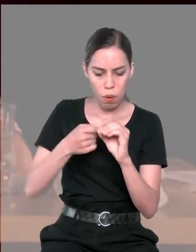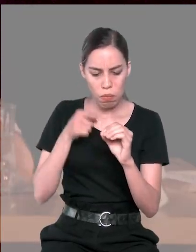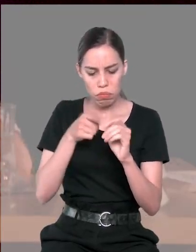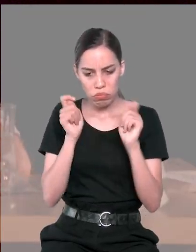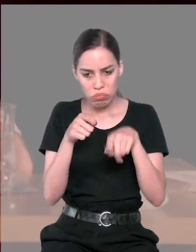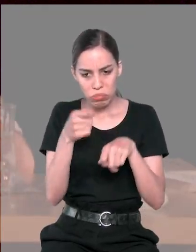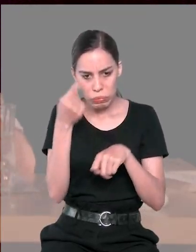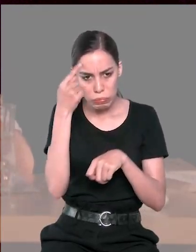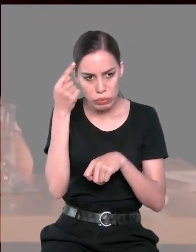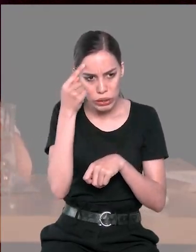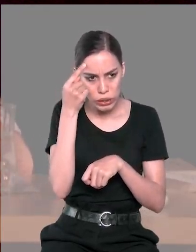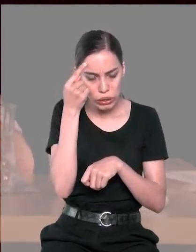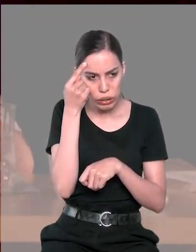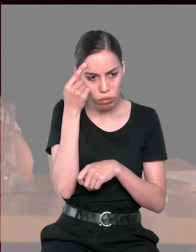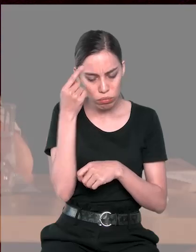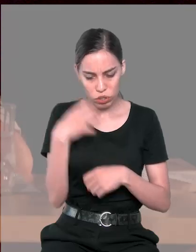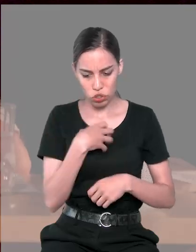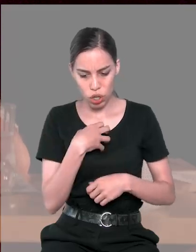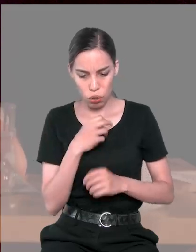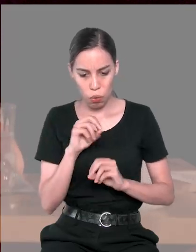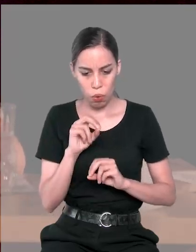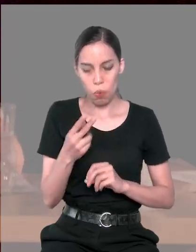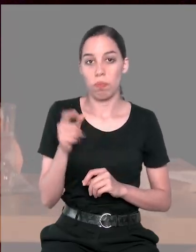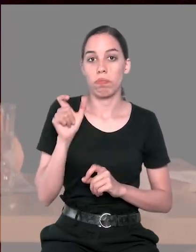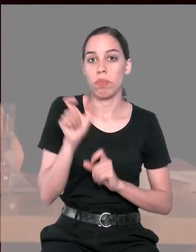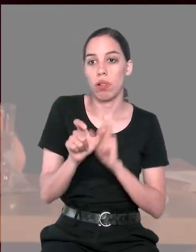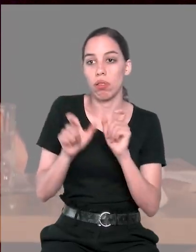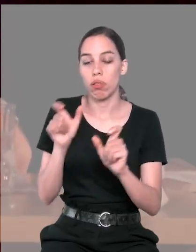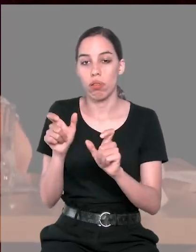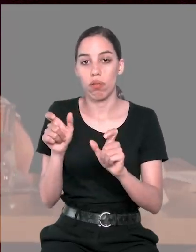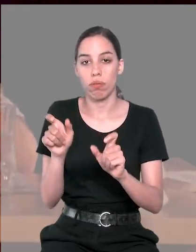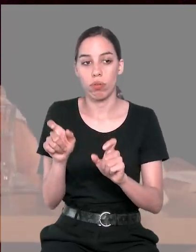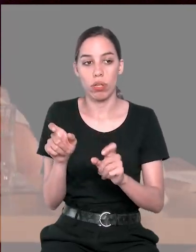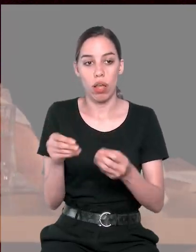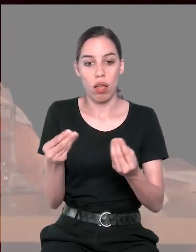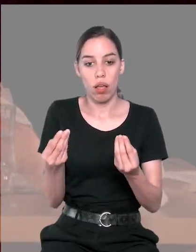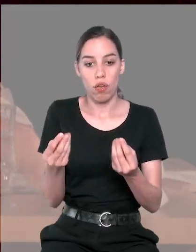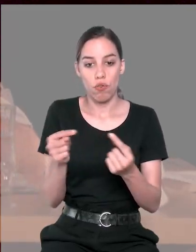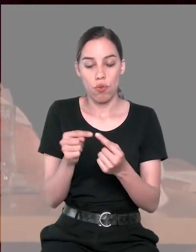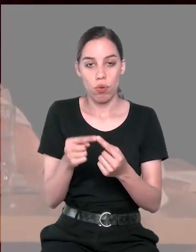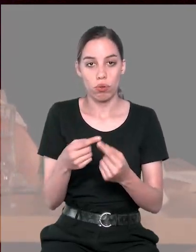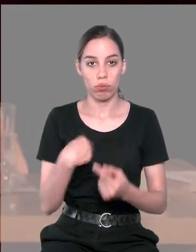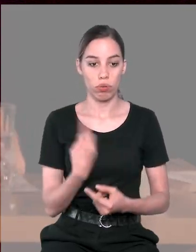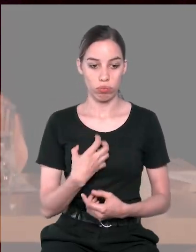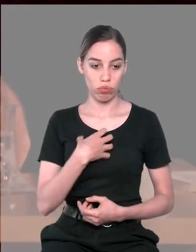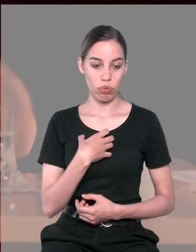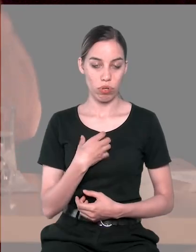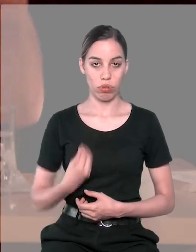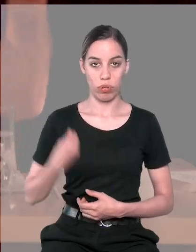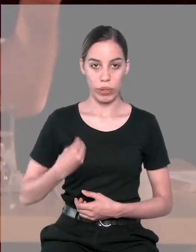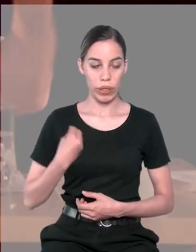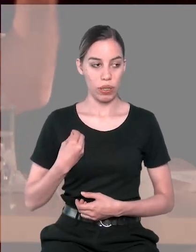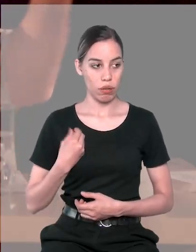de pensamento, gesto ou palavra, esse fazer que é intrínseco aos nossos modos de existência. Então lembram quando eu falava